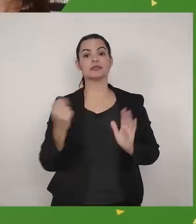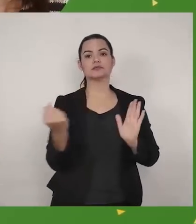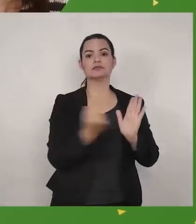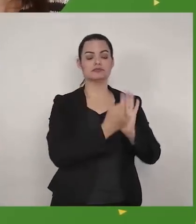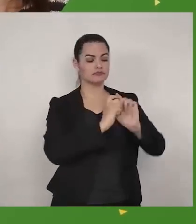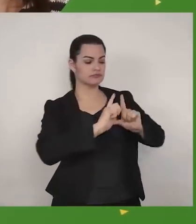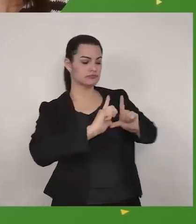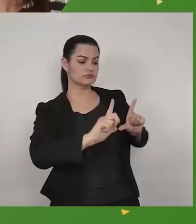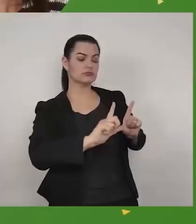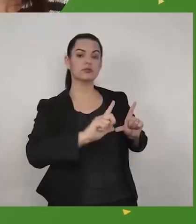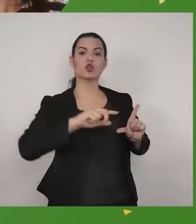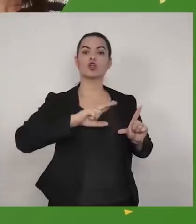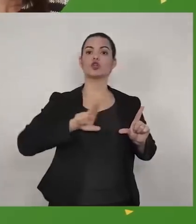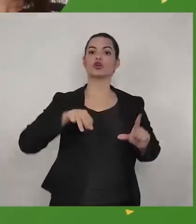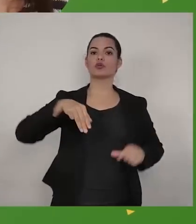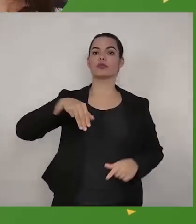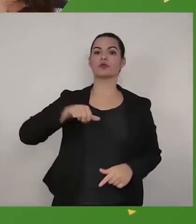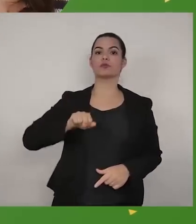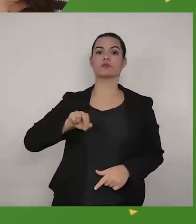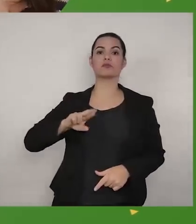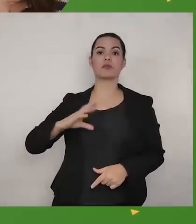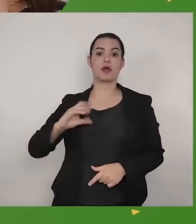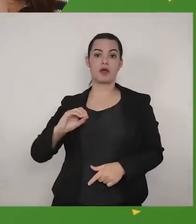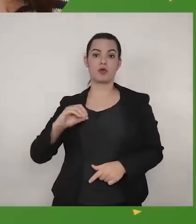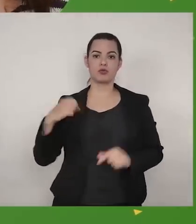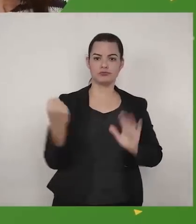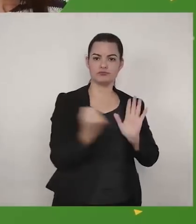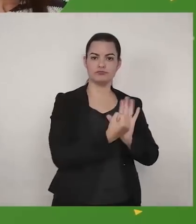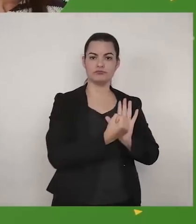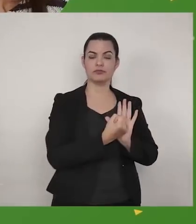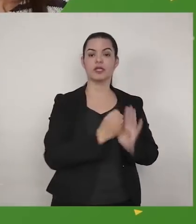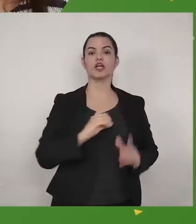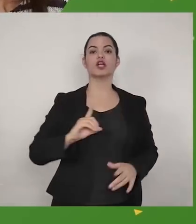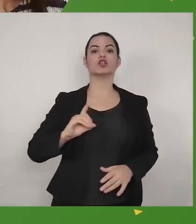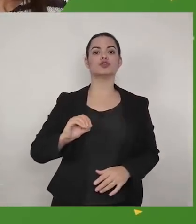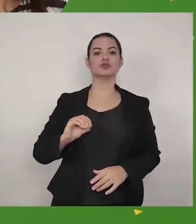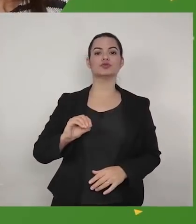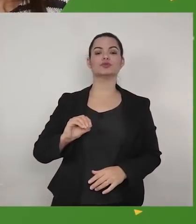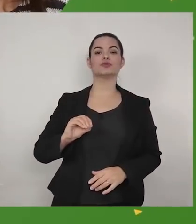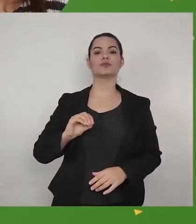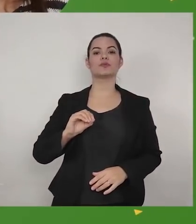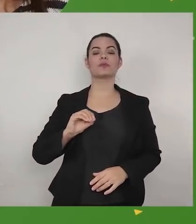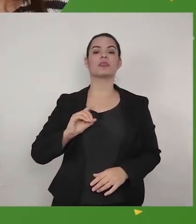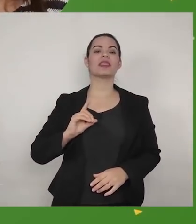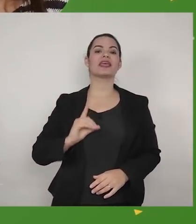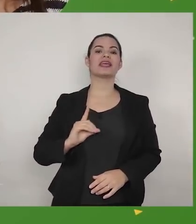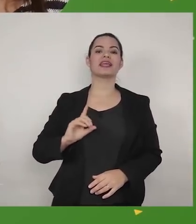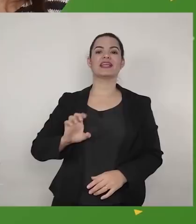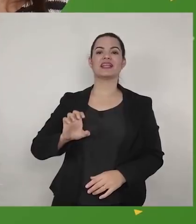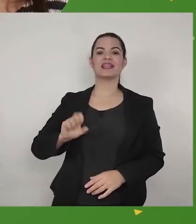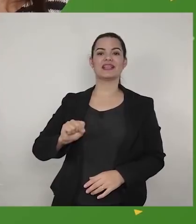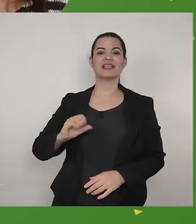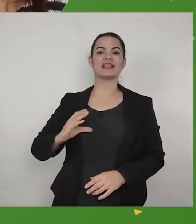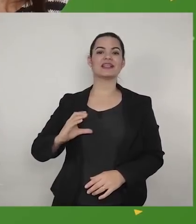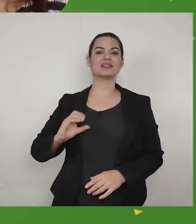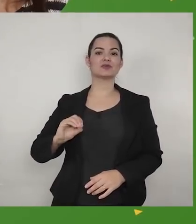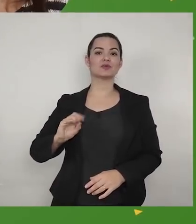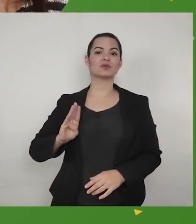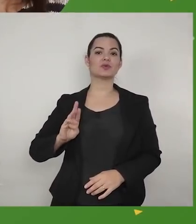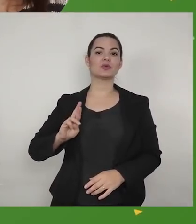do Descobrimento. O que você contaria para os turistas sobre essa